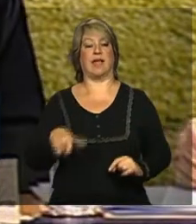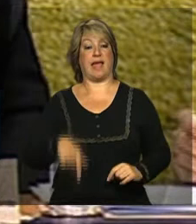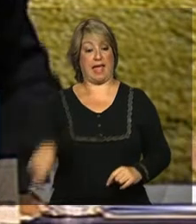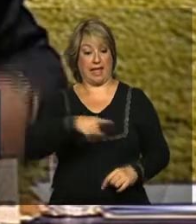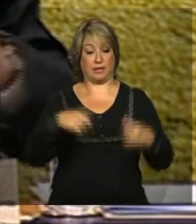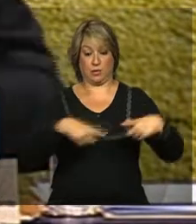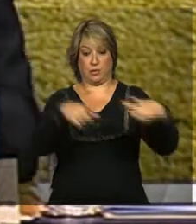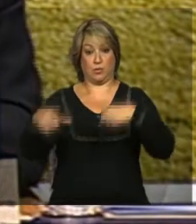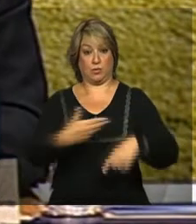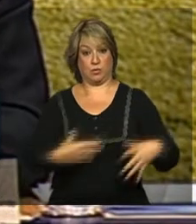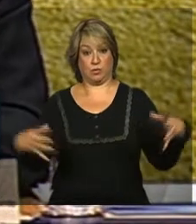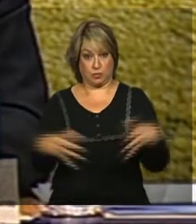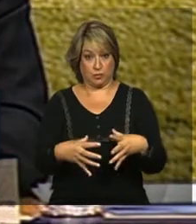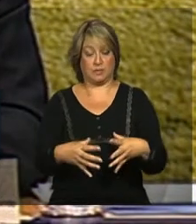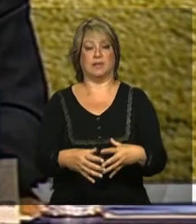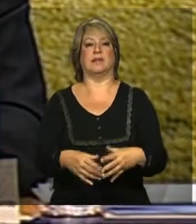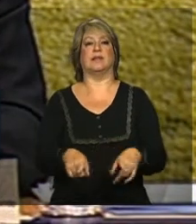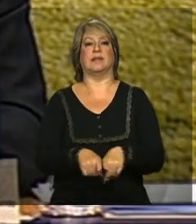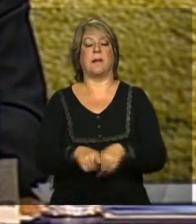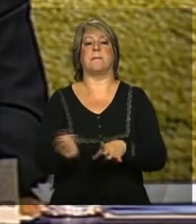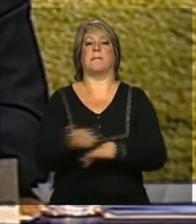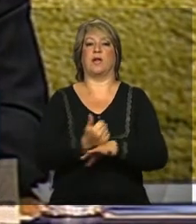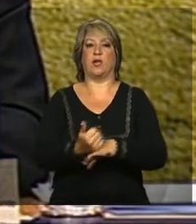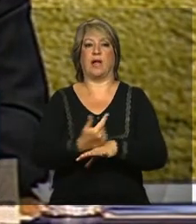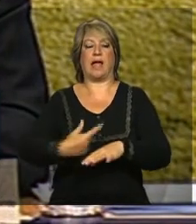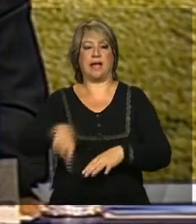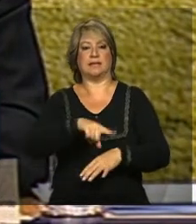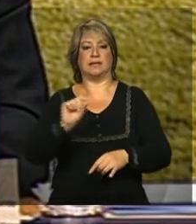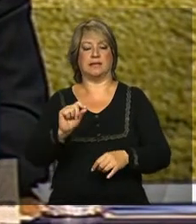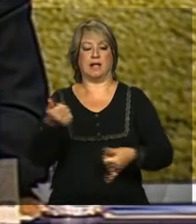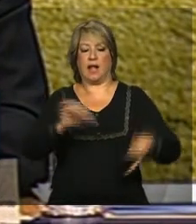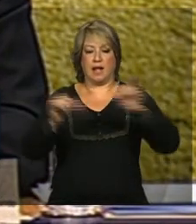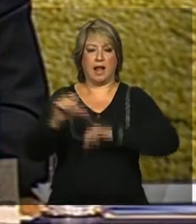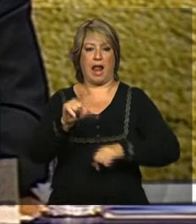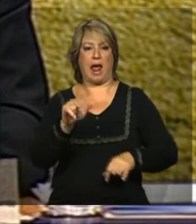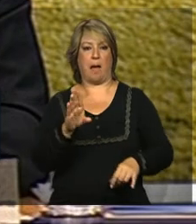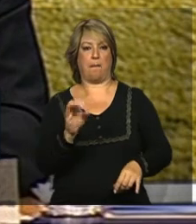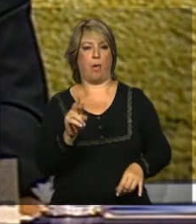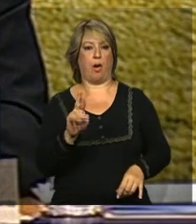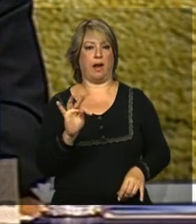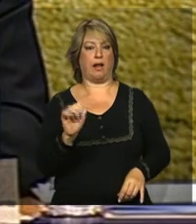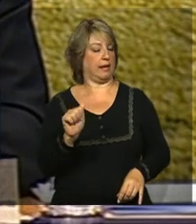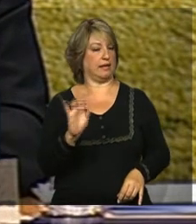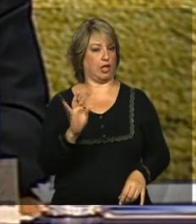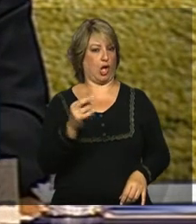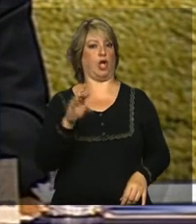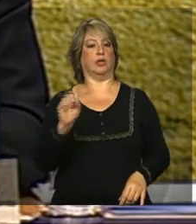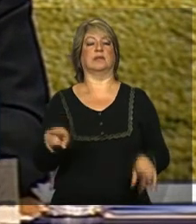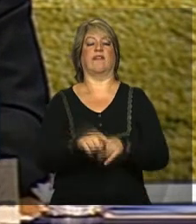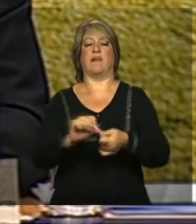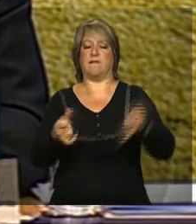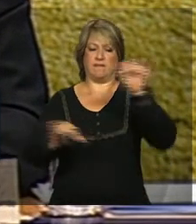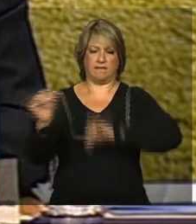instituições públicas é aprimorado essas instituições públicas para que elas possam produzir cada vez mais